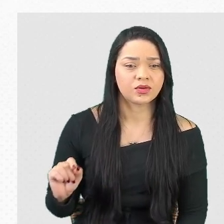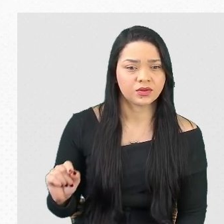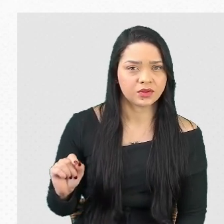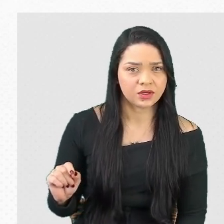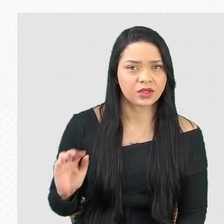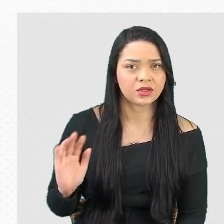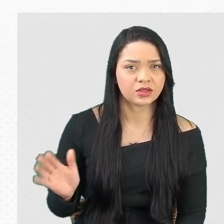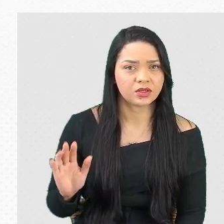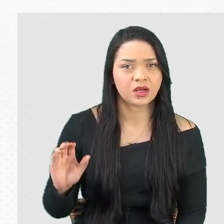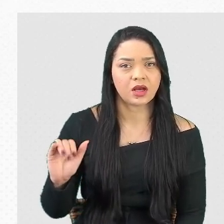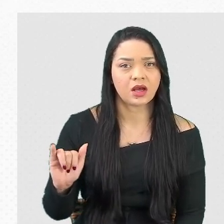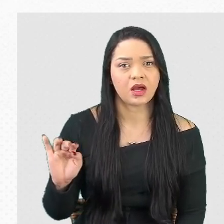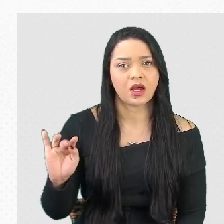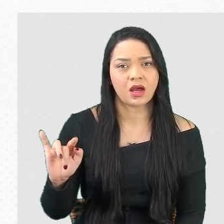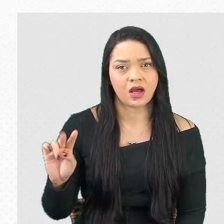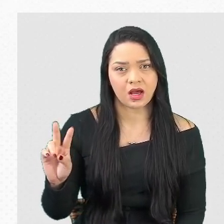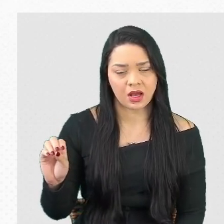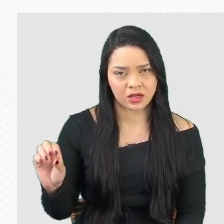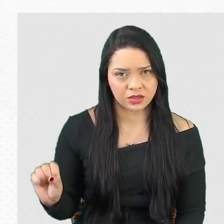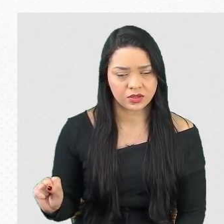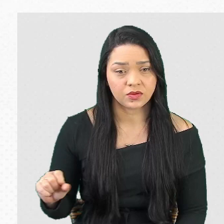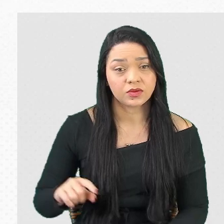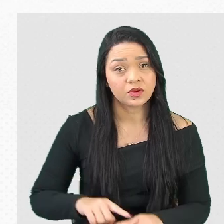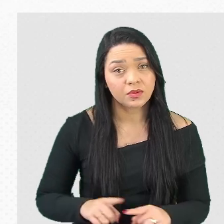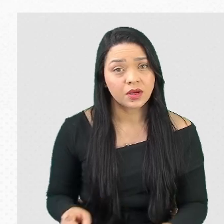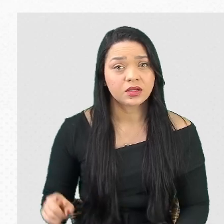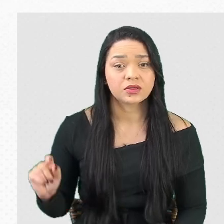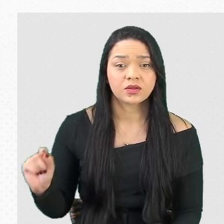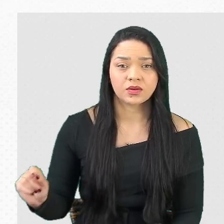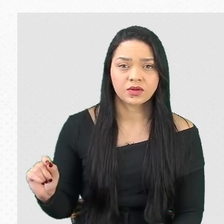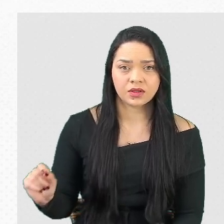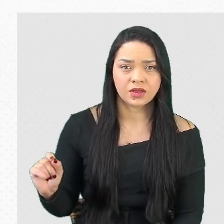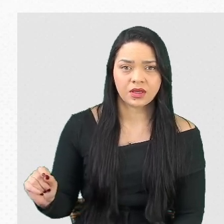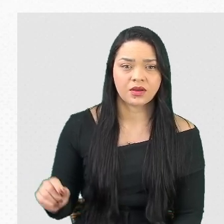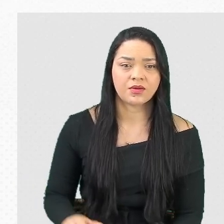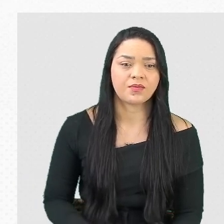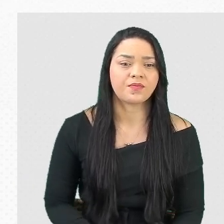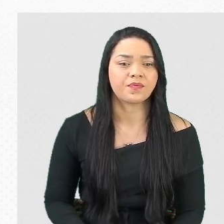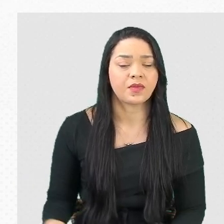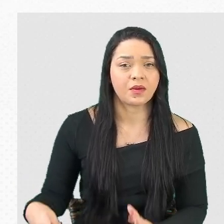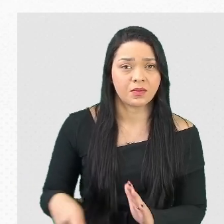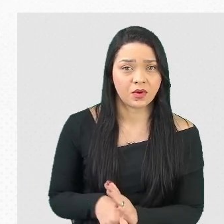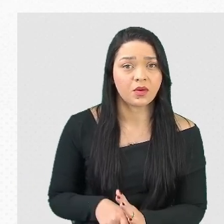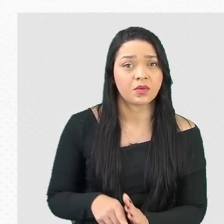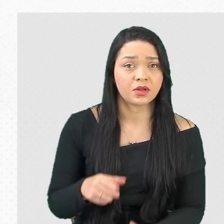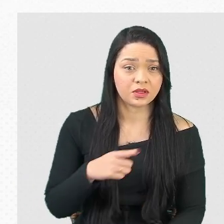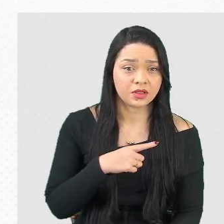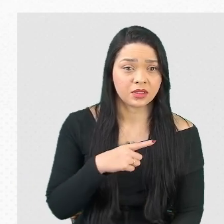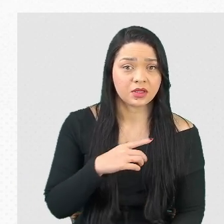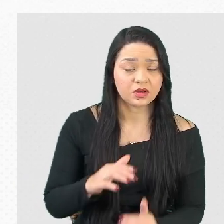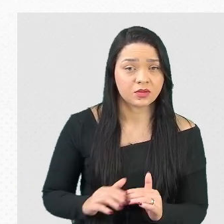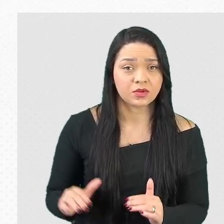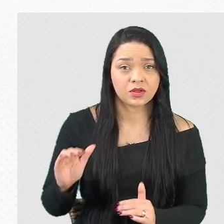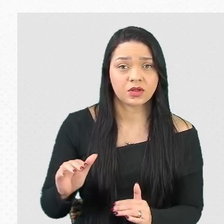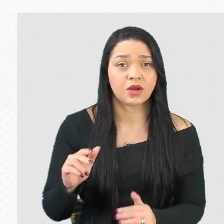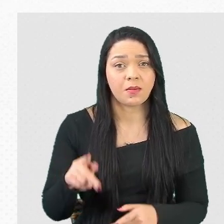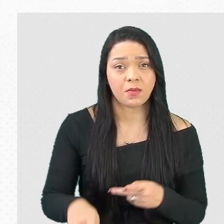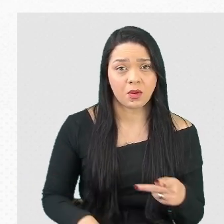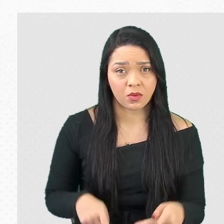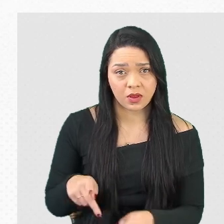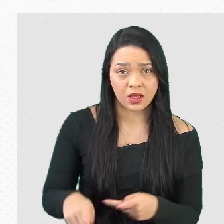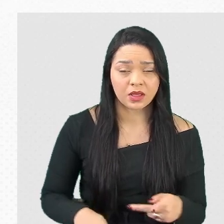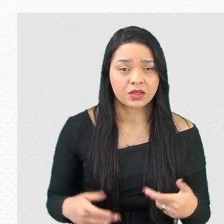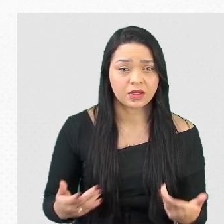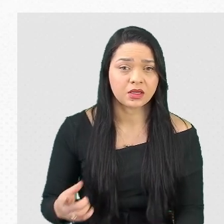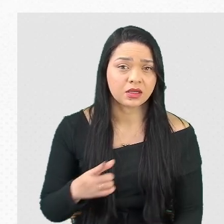cidadãos ativos, né, que seriam aqueles proprietários. Mas a própria designação de soberania popular seria